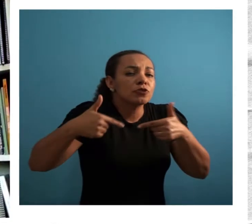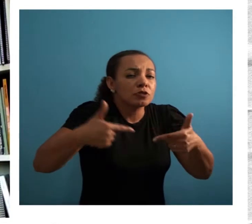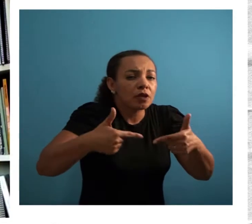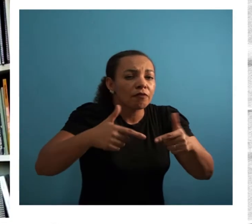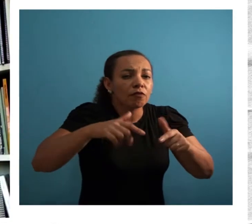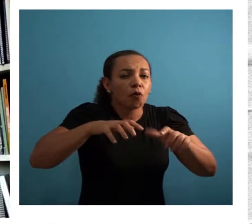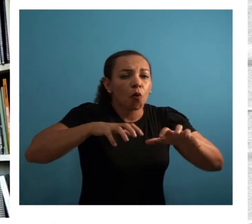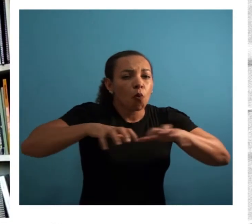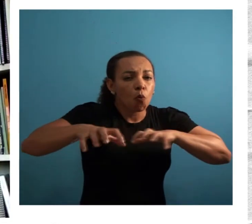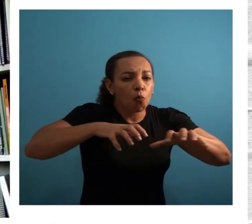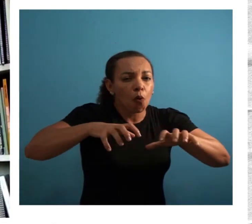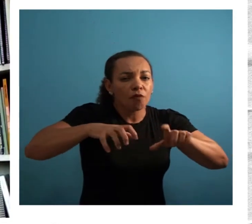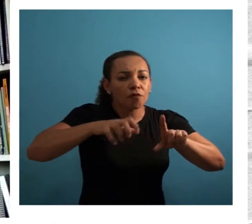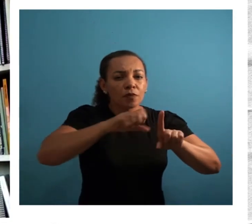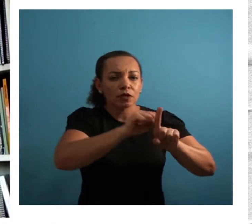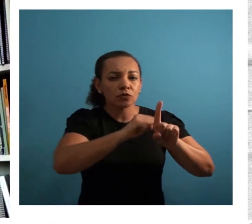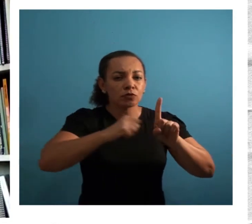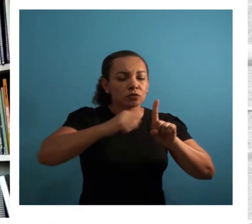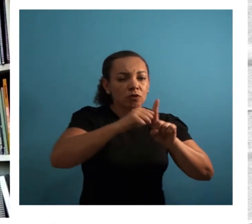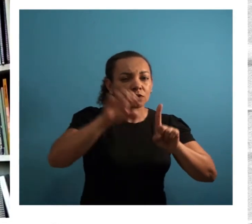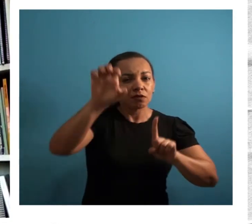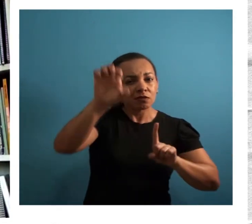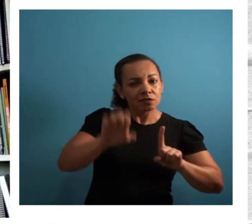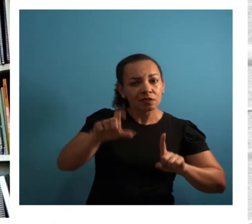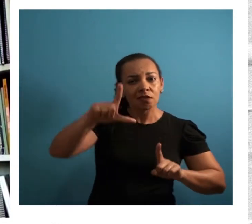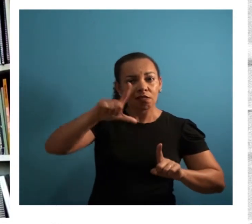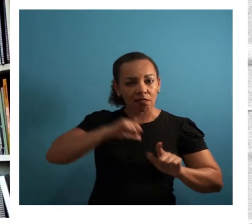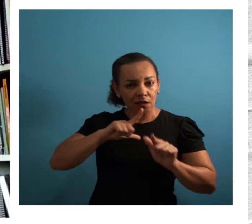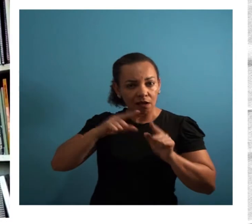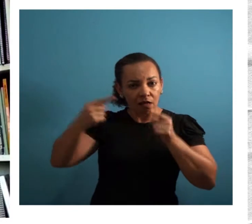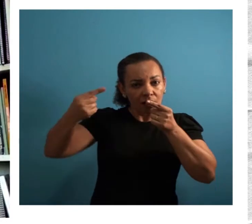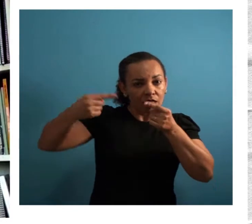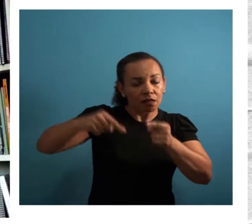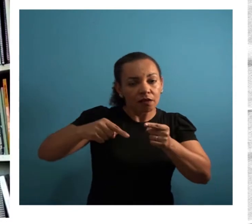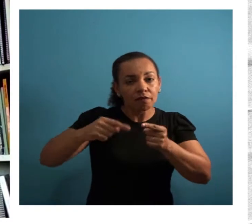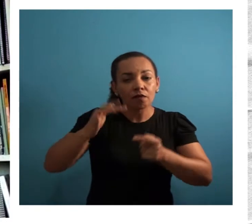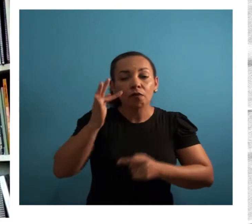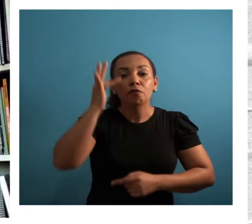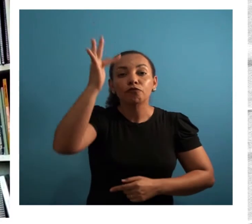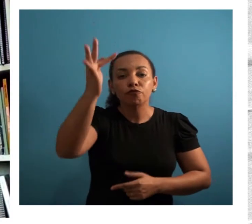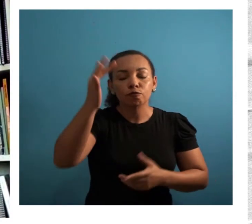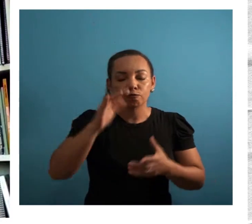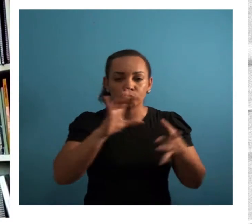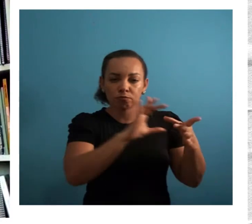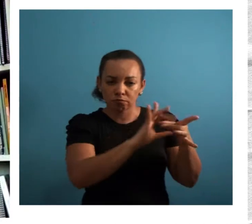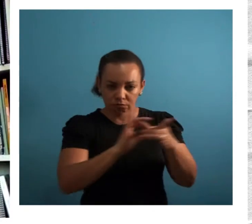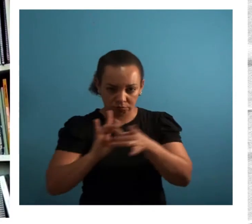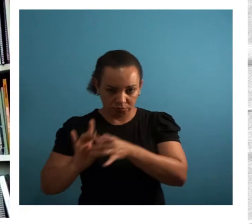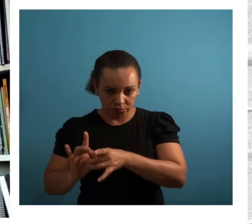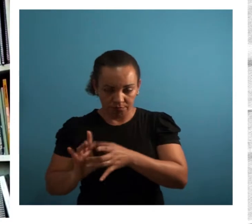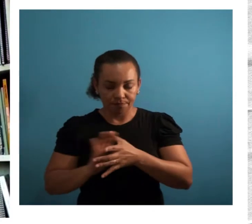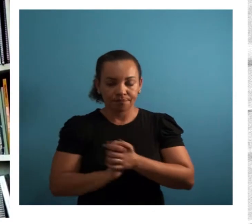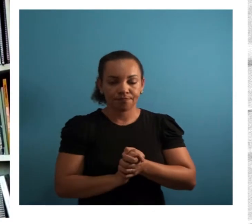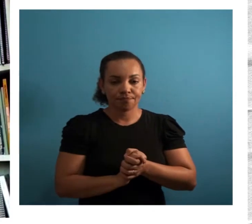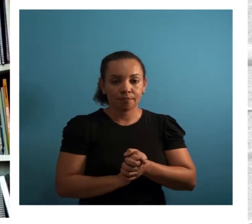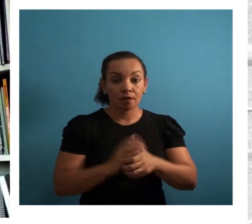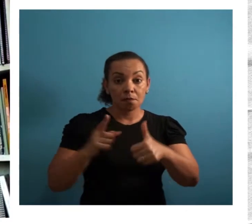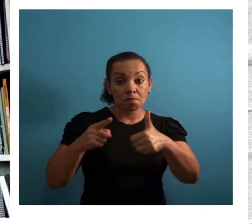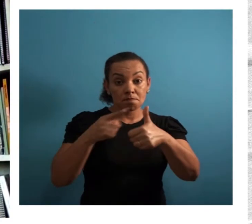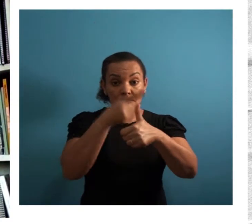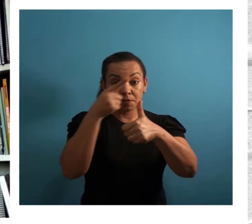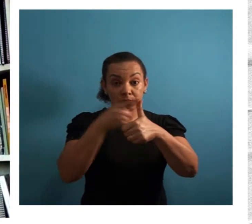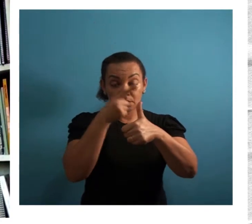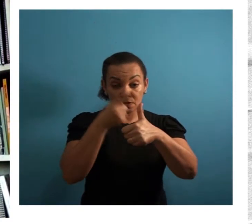sociais de esquerda enfrentam na atual conjuntura e em primeiro lugar gostaria de dizer